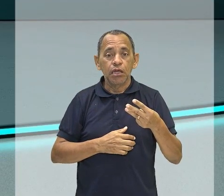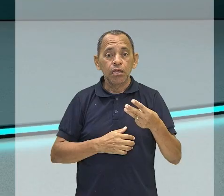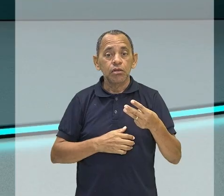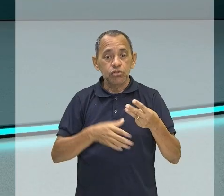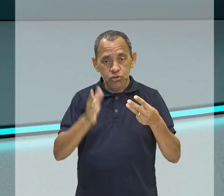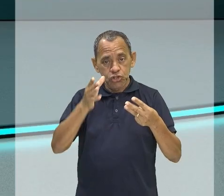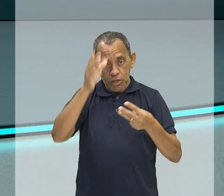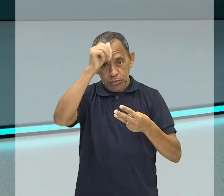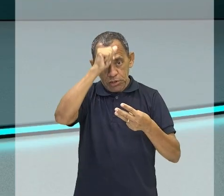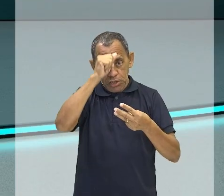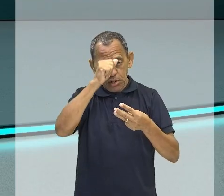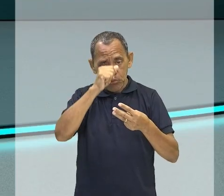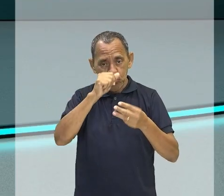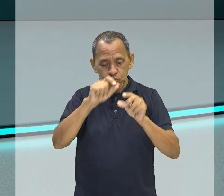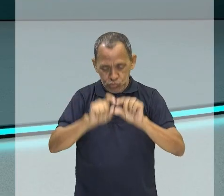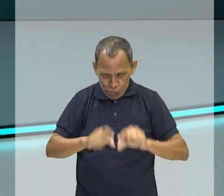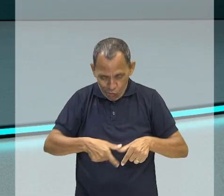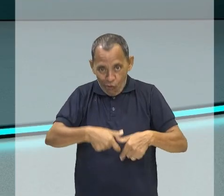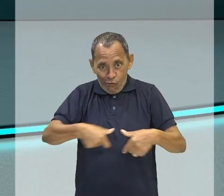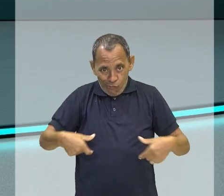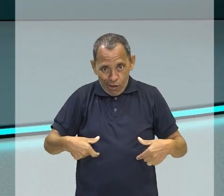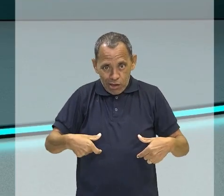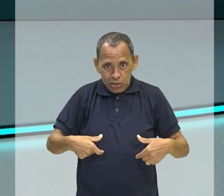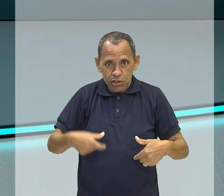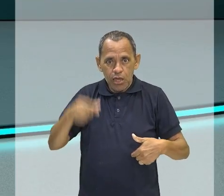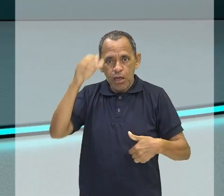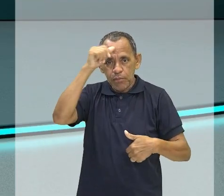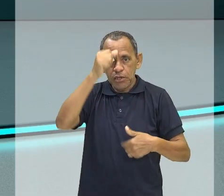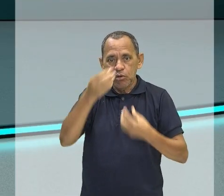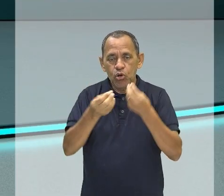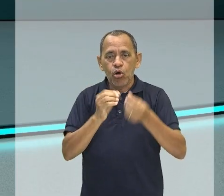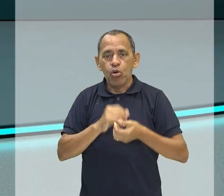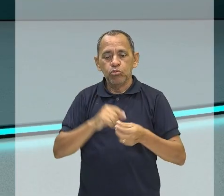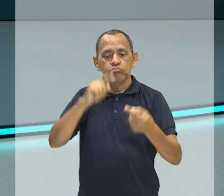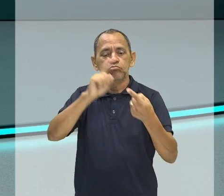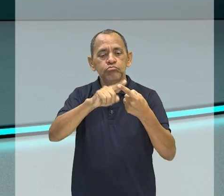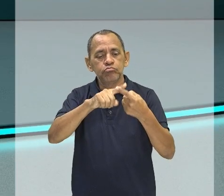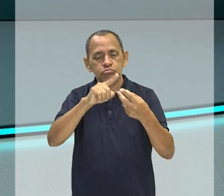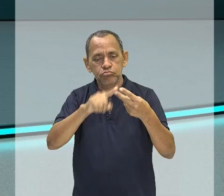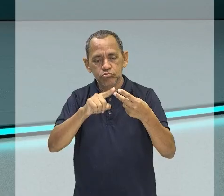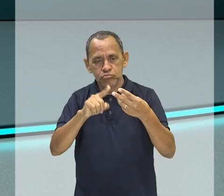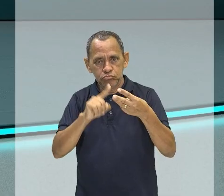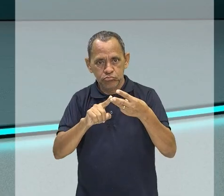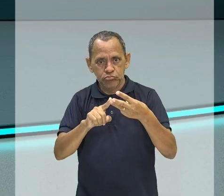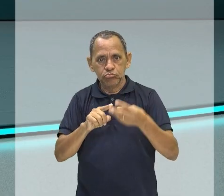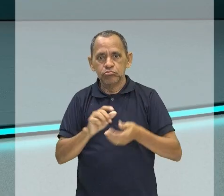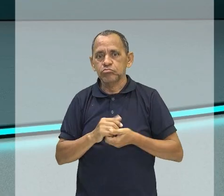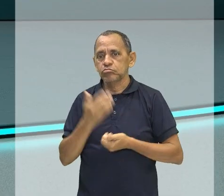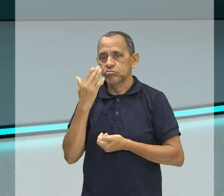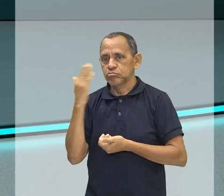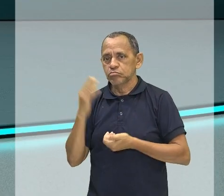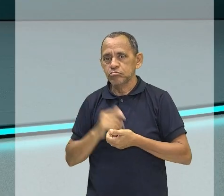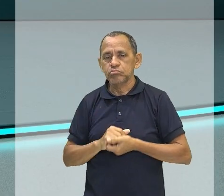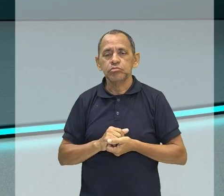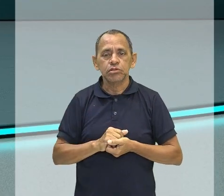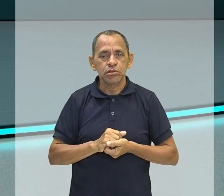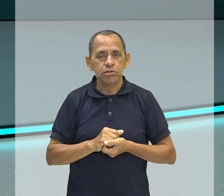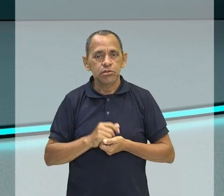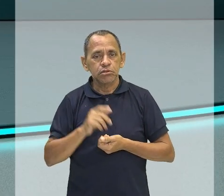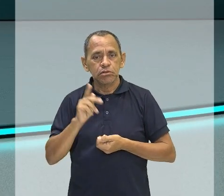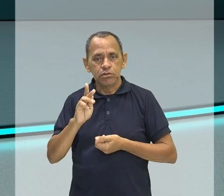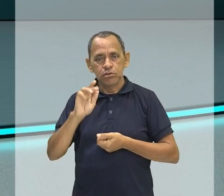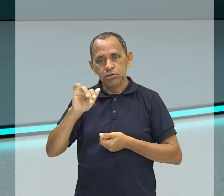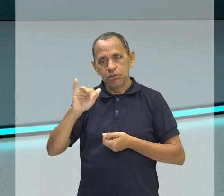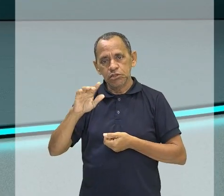a respeito das faixas, vamos ver aqui os 3 pilares do karatê. Nós temos o kihon, o kata